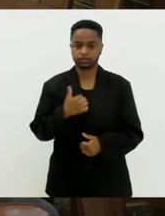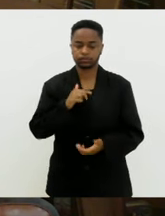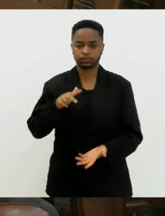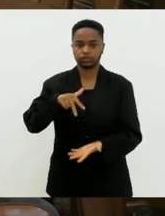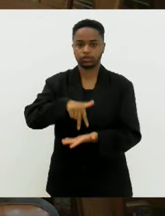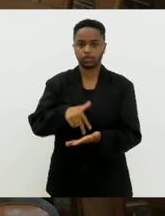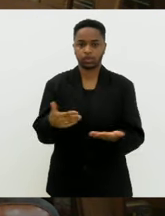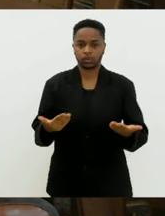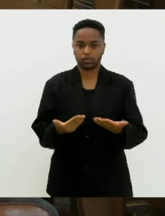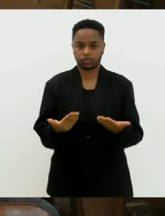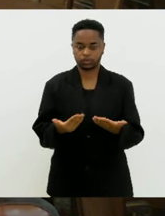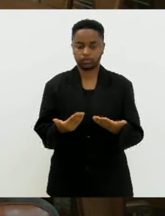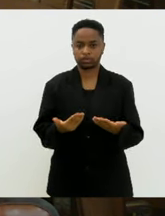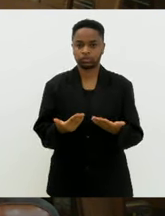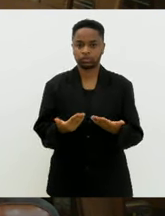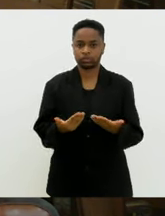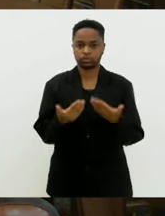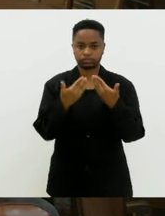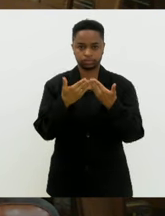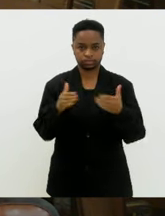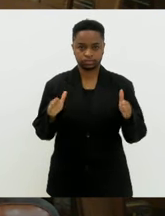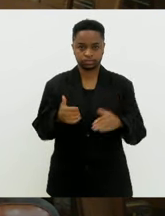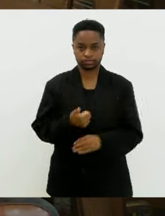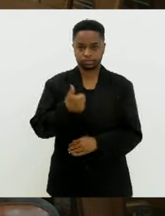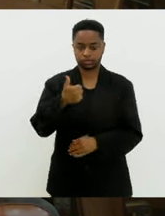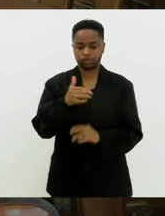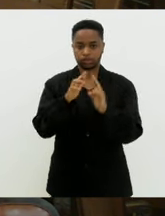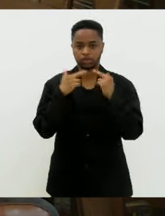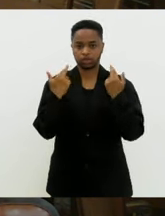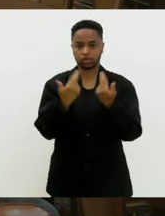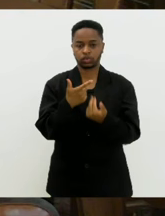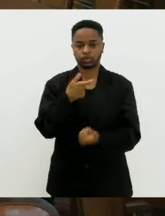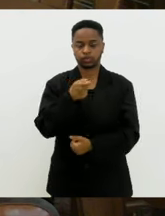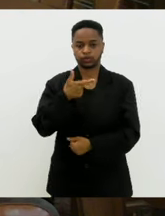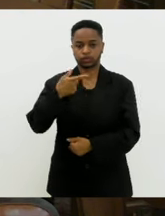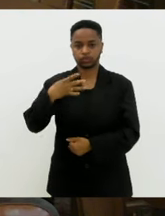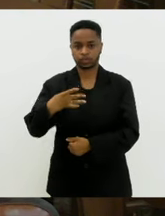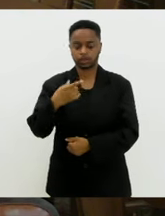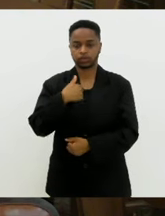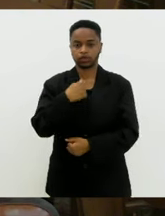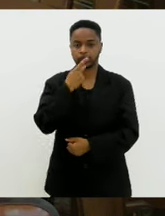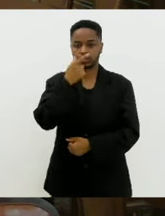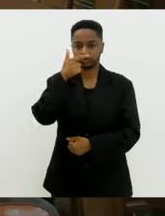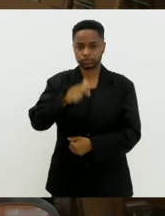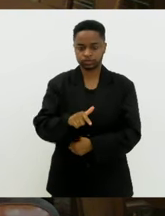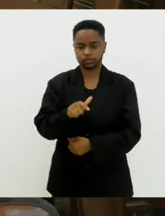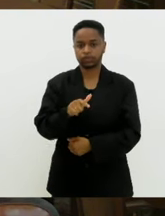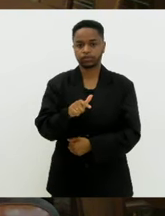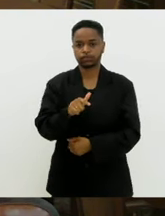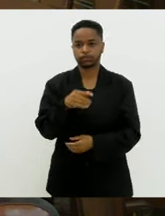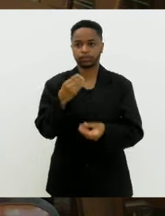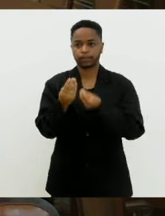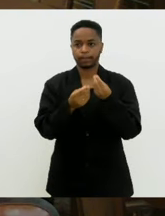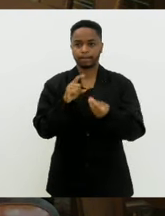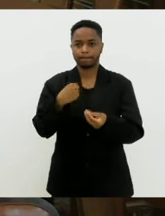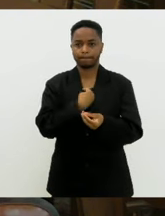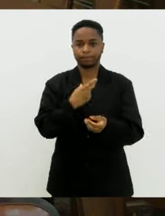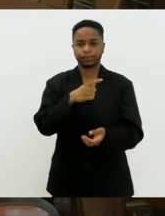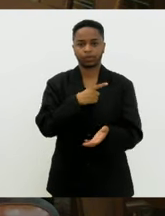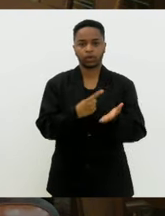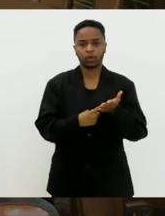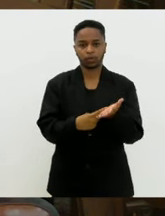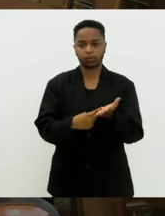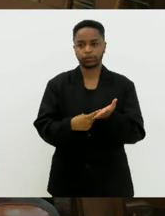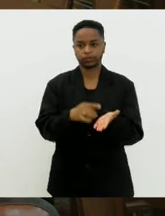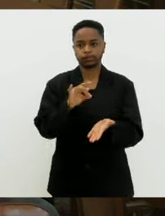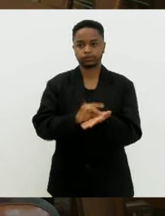sessão inaugural do ano legislativo 2024 para reafirmar o nosso compromisso de